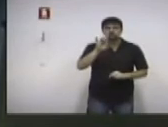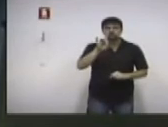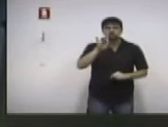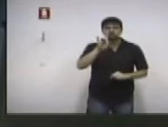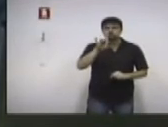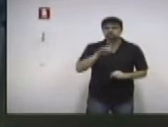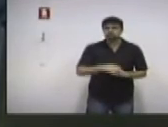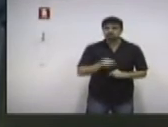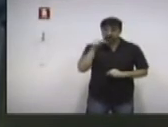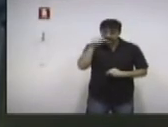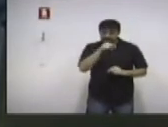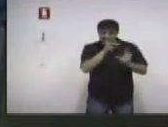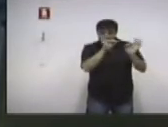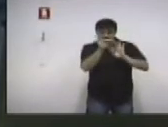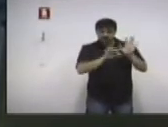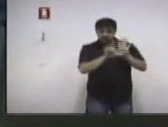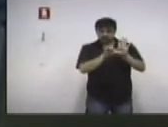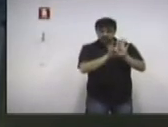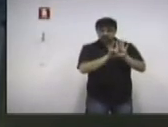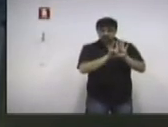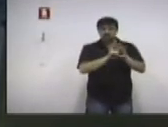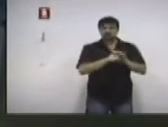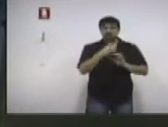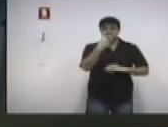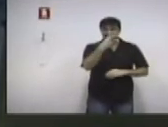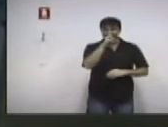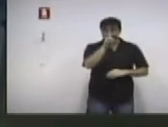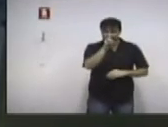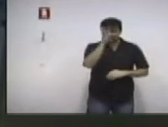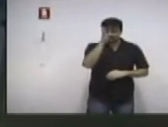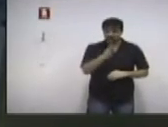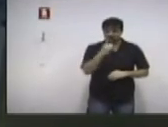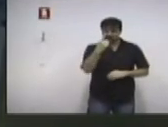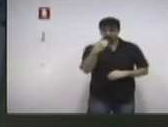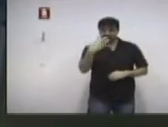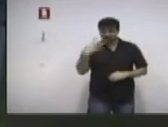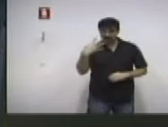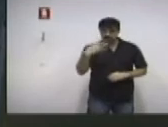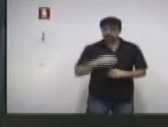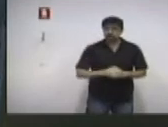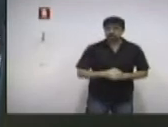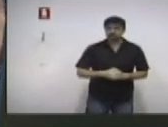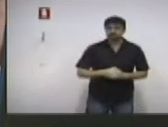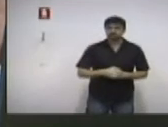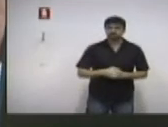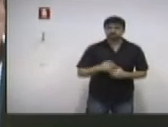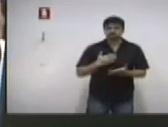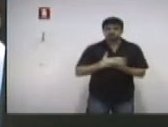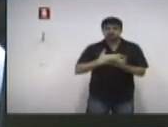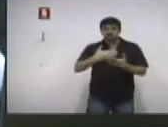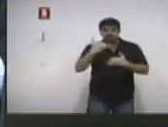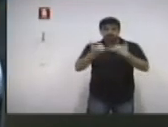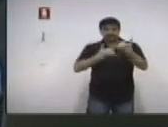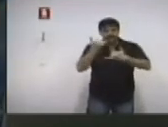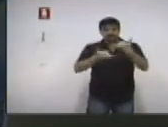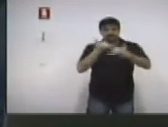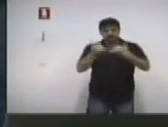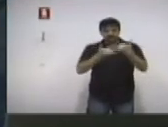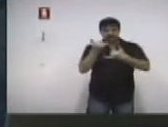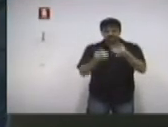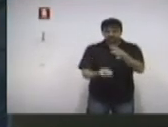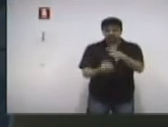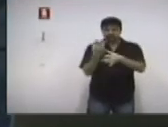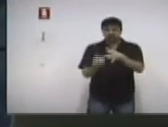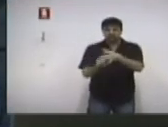nesse nesse projeto a pele 35 de 2014 o início do Trem da Alegria que vai suceder